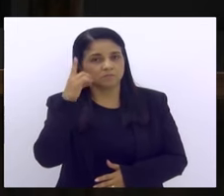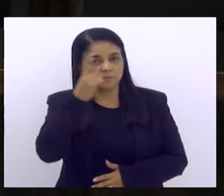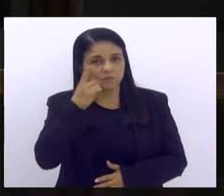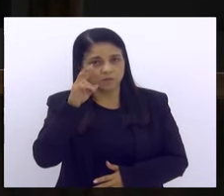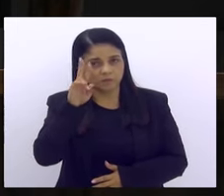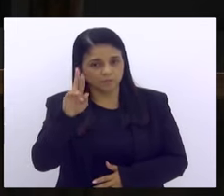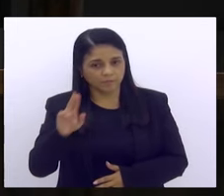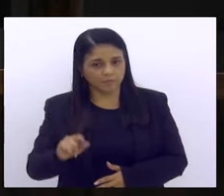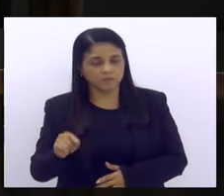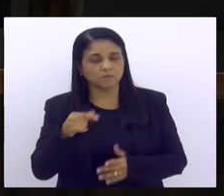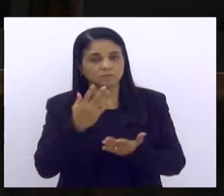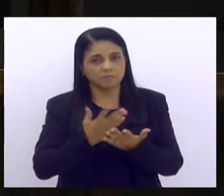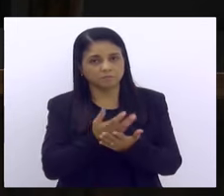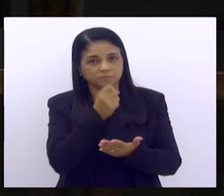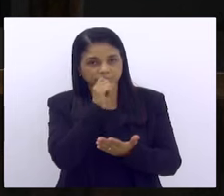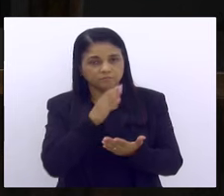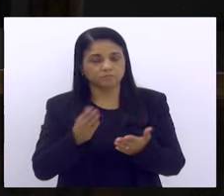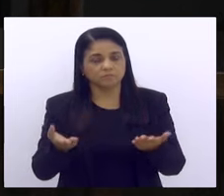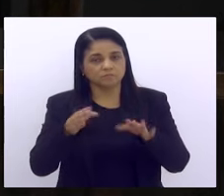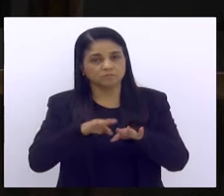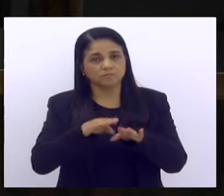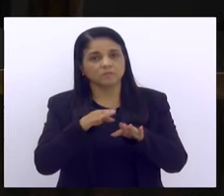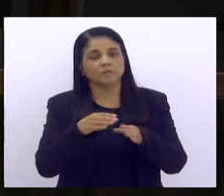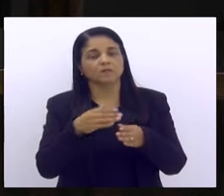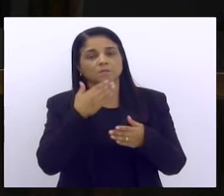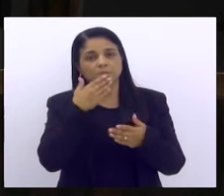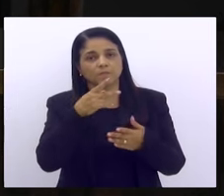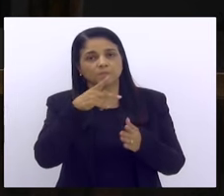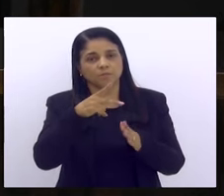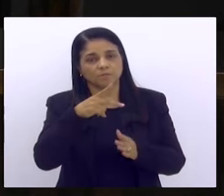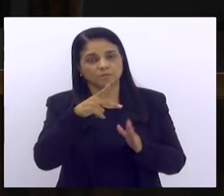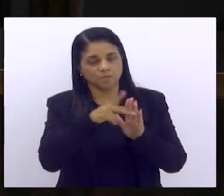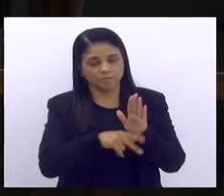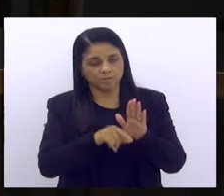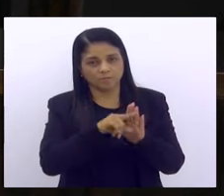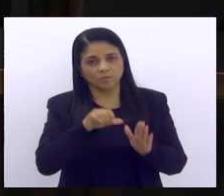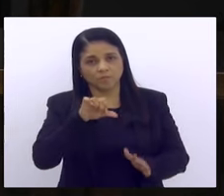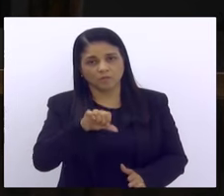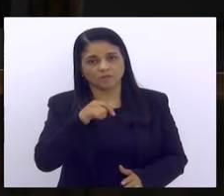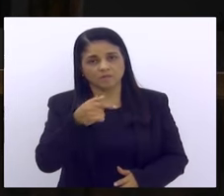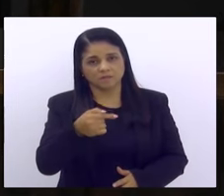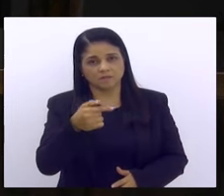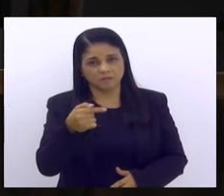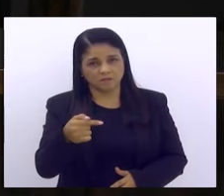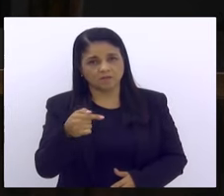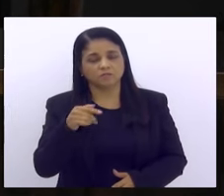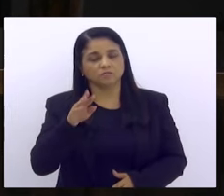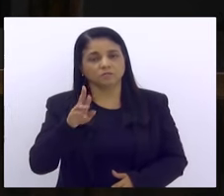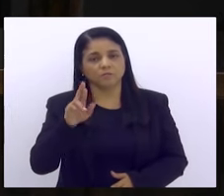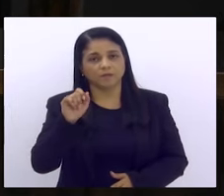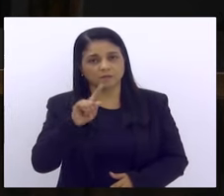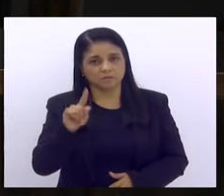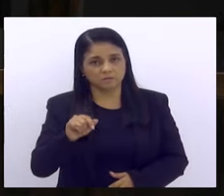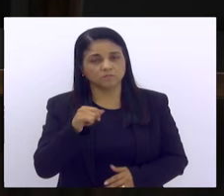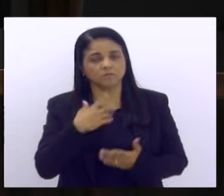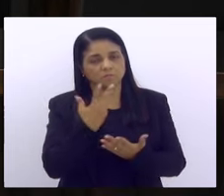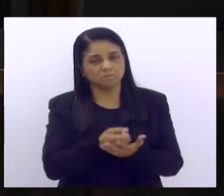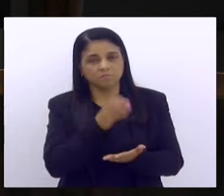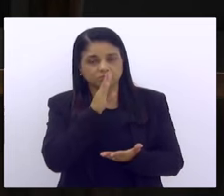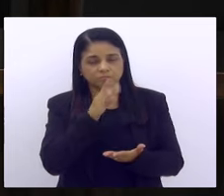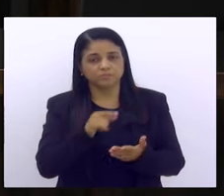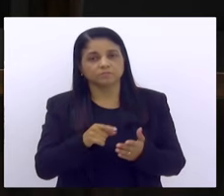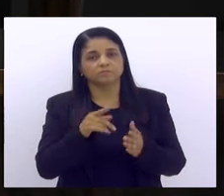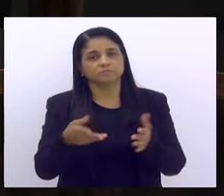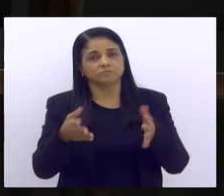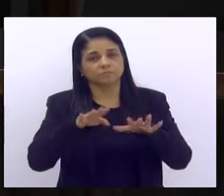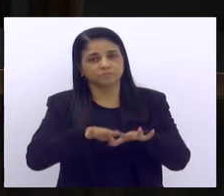estão, aprovado. Requerimento de inclusão do projeto 977, do deputado Brazão. Senhores que aprovam, permaneçam como estão, aprovado. Requerimento